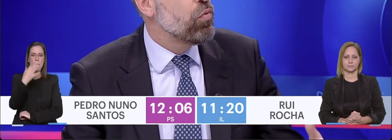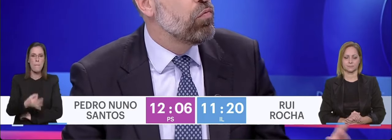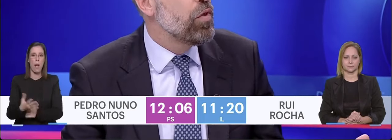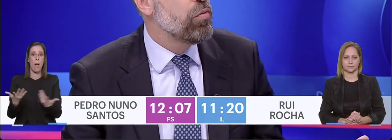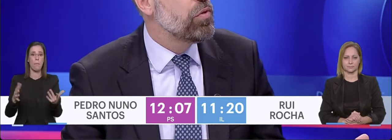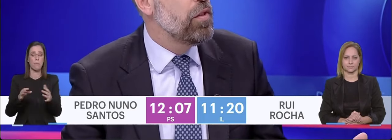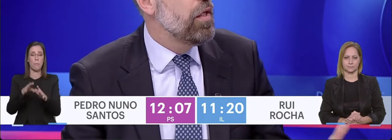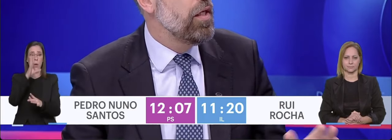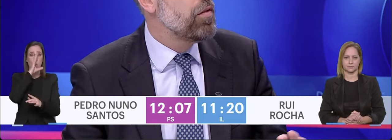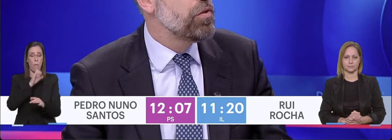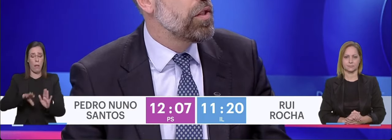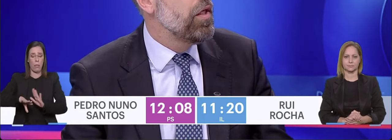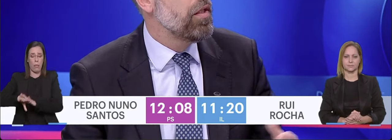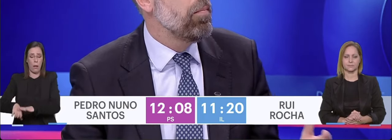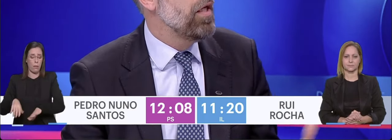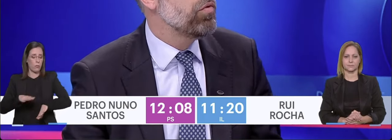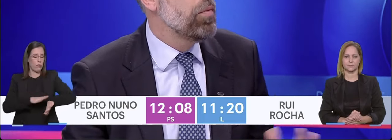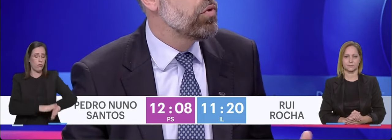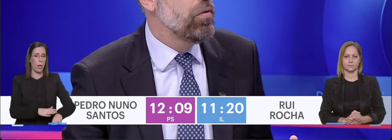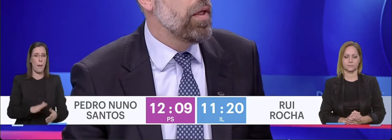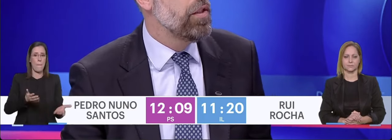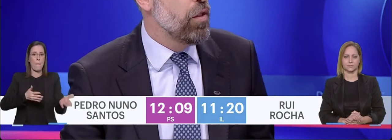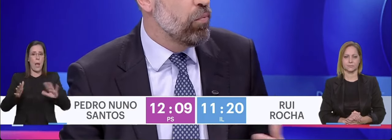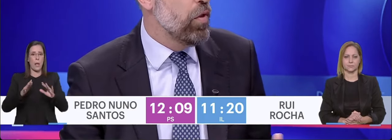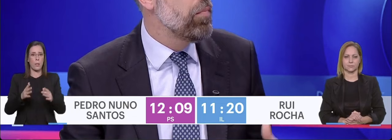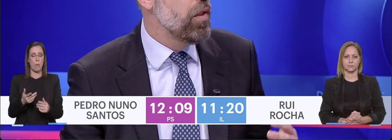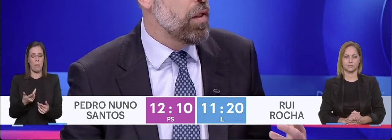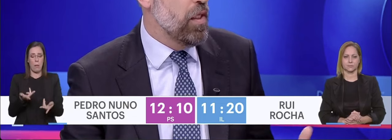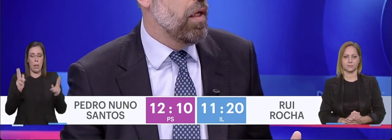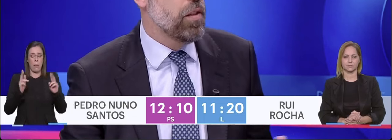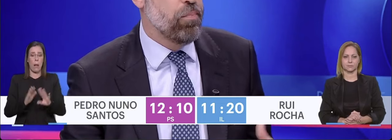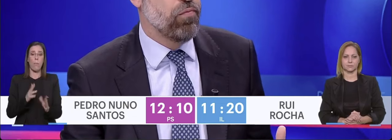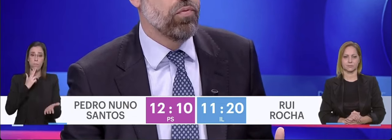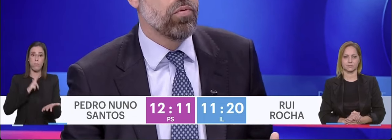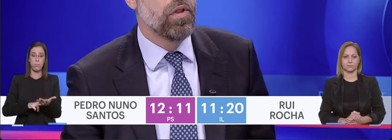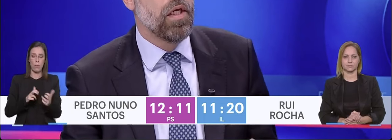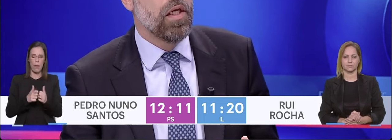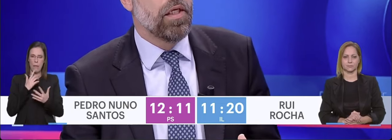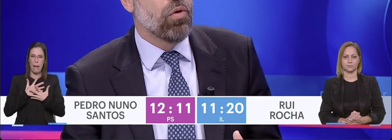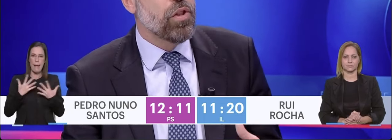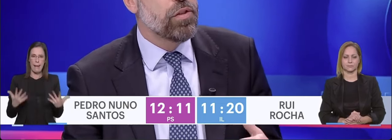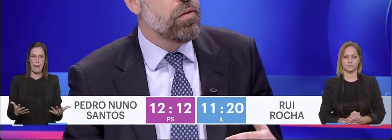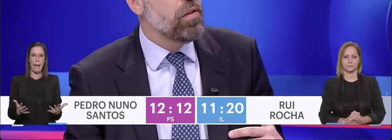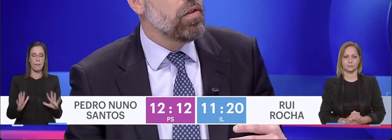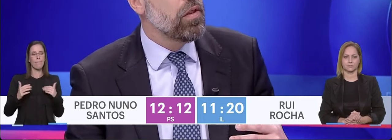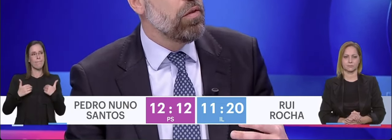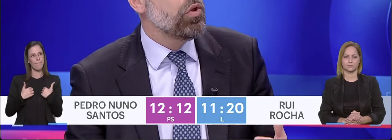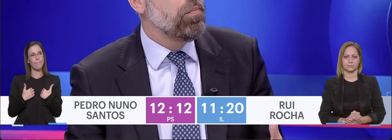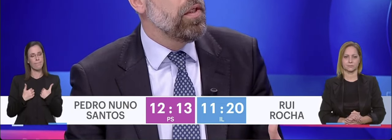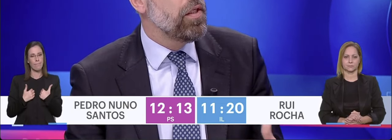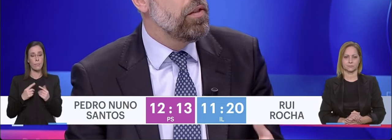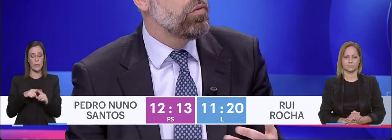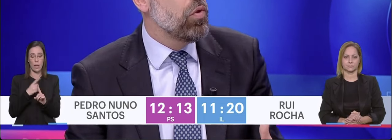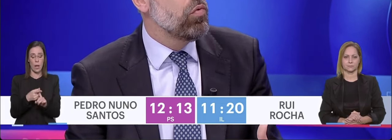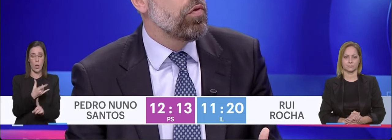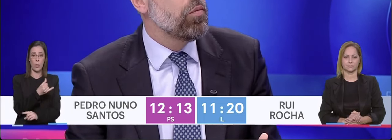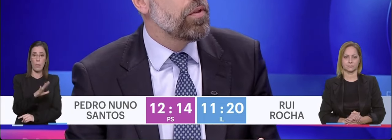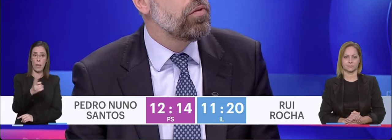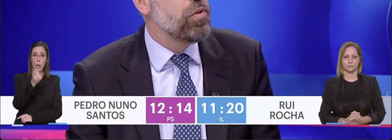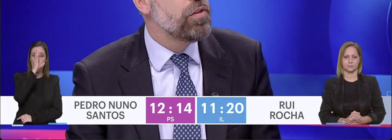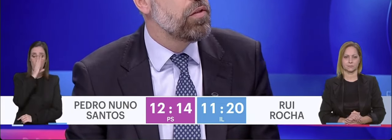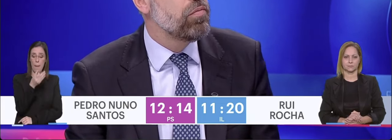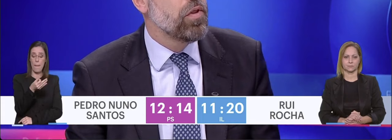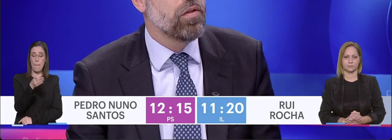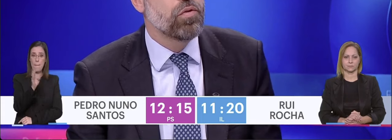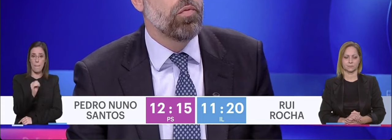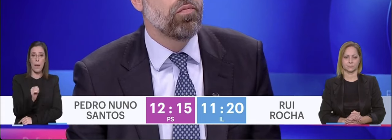em países com governos de direita de esquerda mais ou menos liberais é um problema real e profundo e nós em 2015 quando o governo do